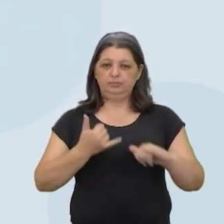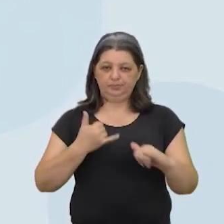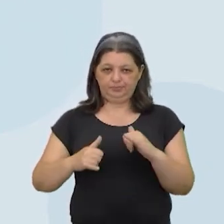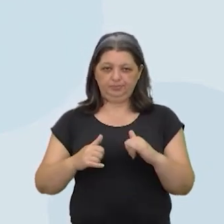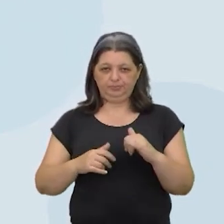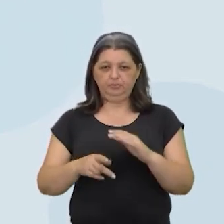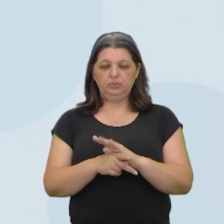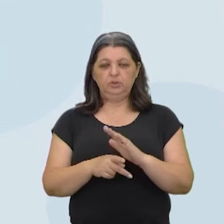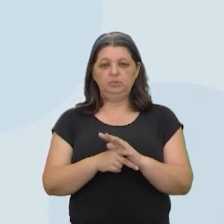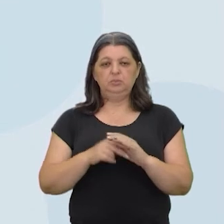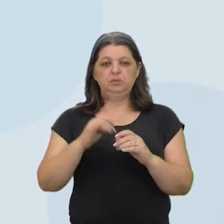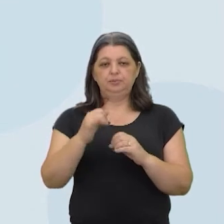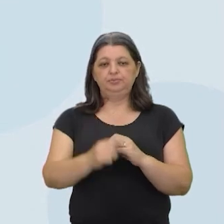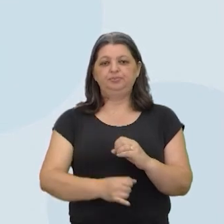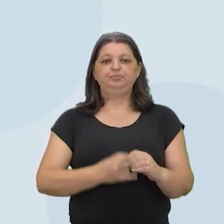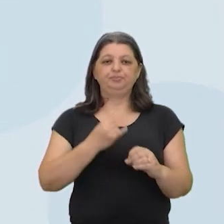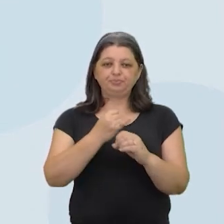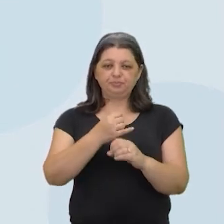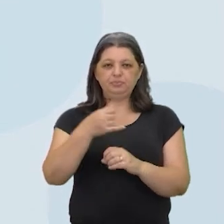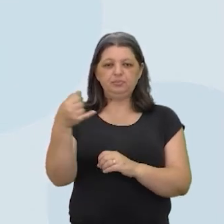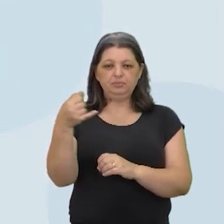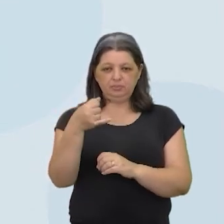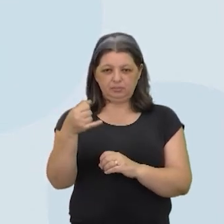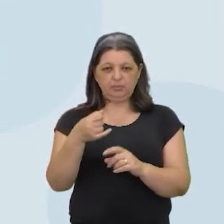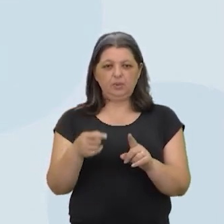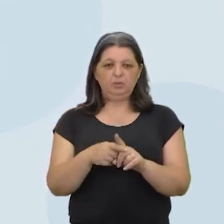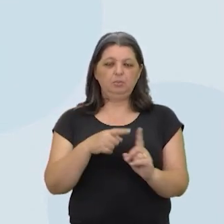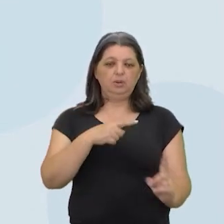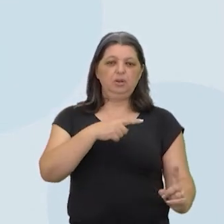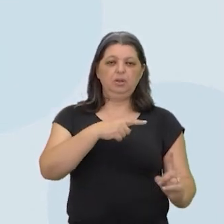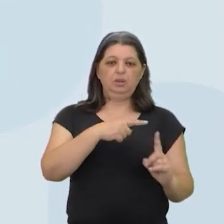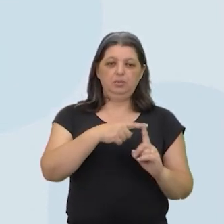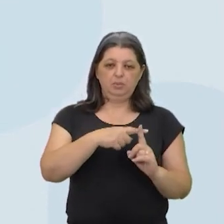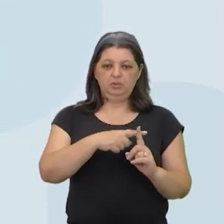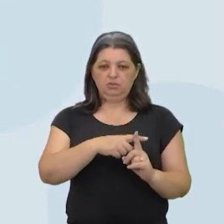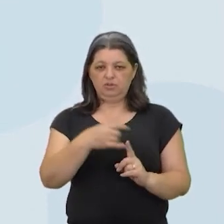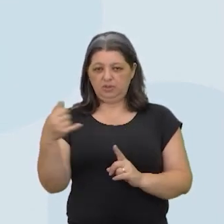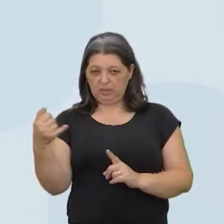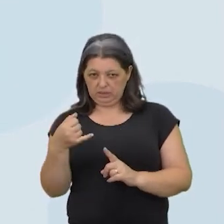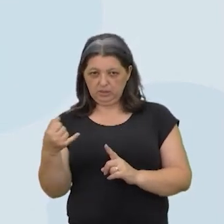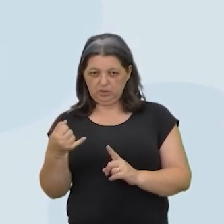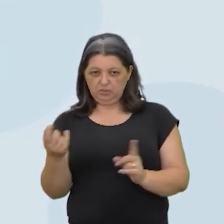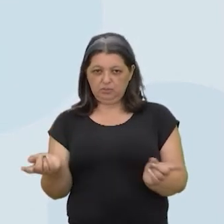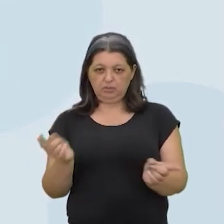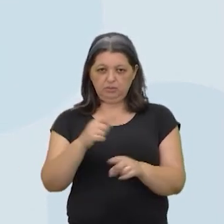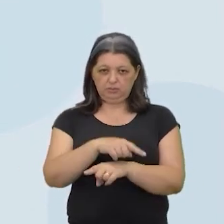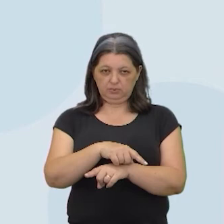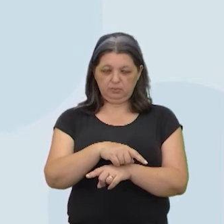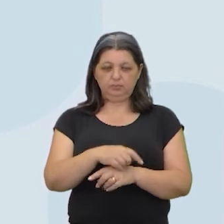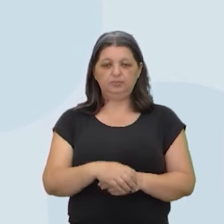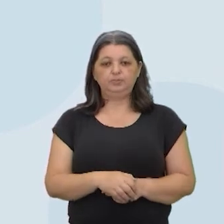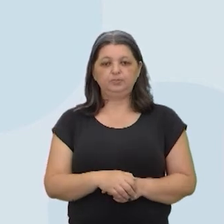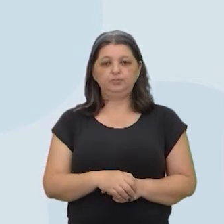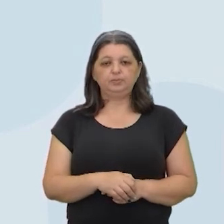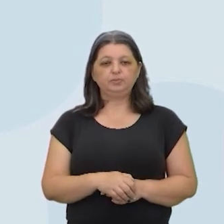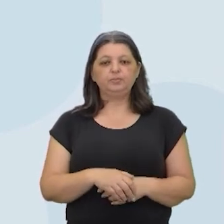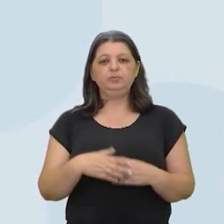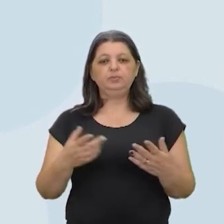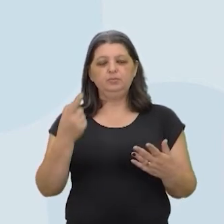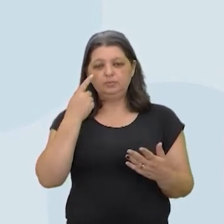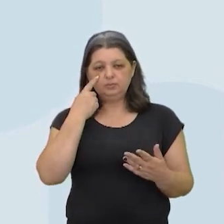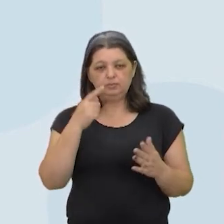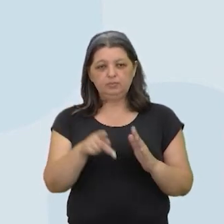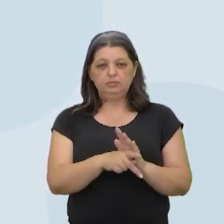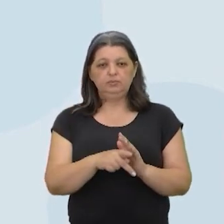de íons, entre íons de cargas opostas, positivo e negativo. E sendo assim, enquanto um